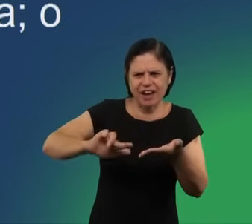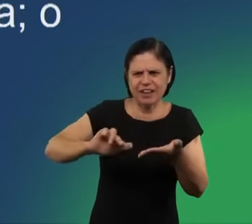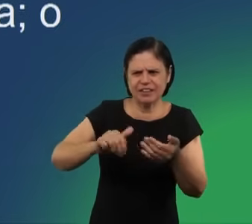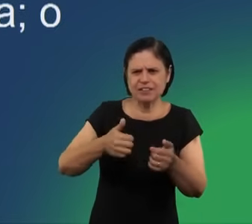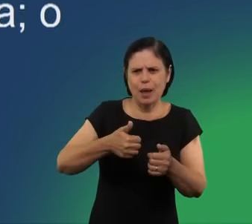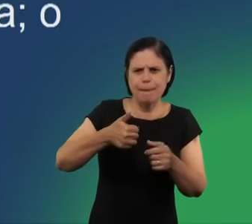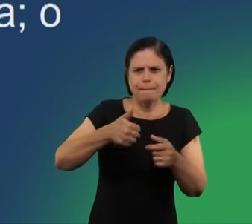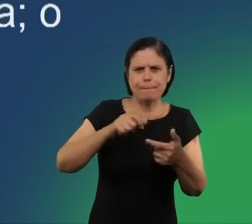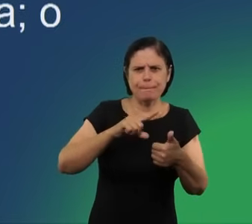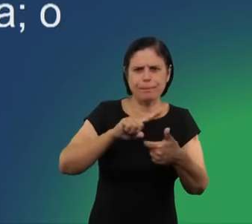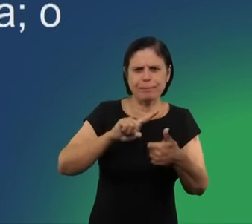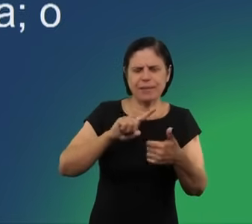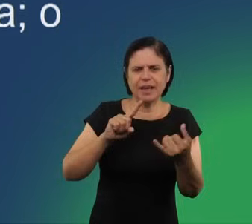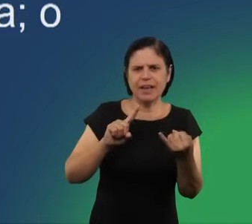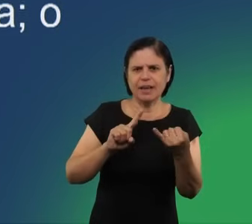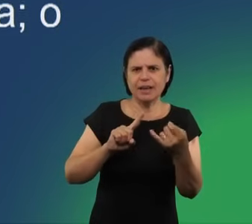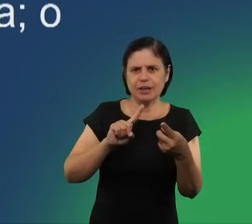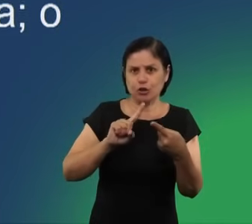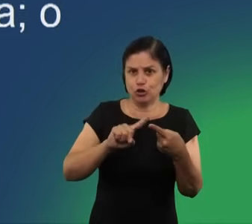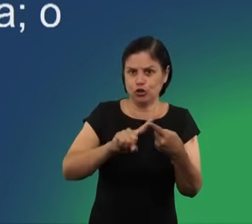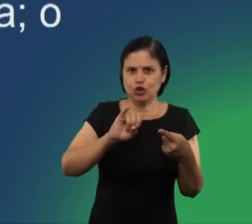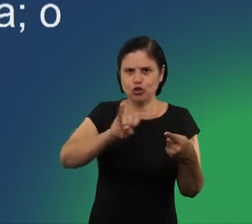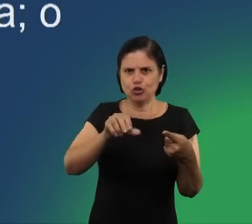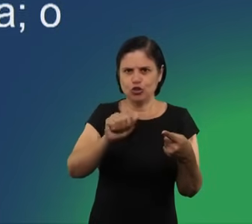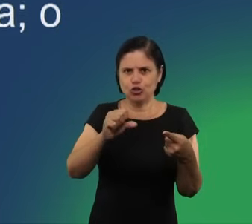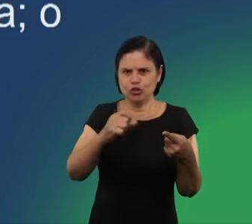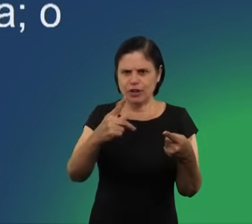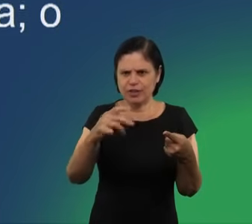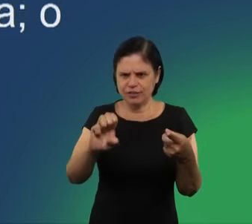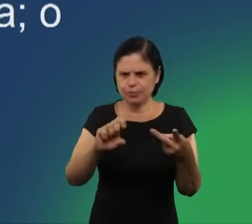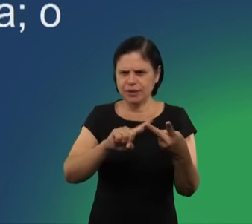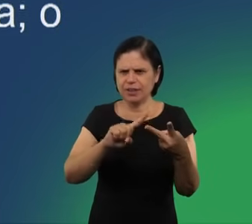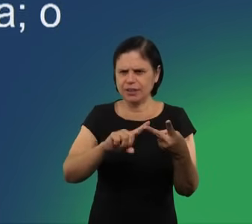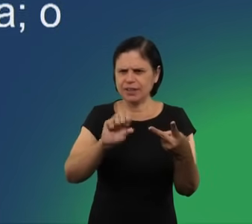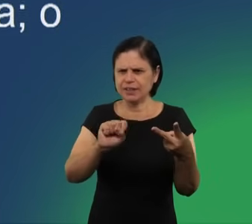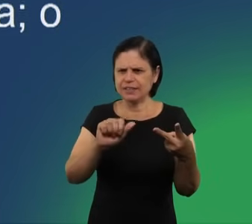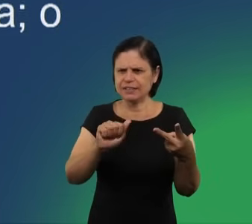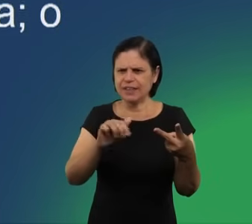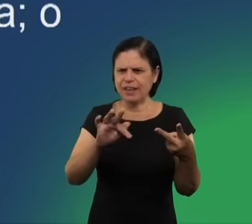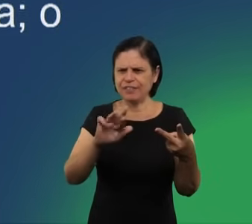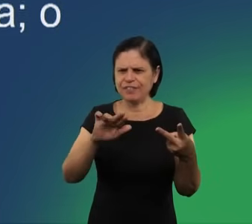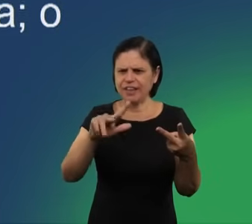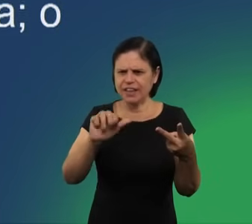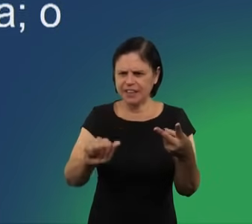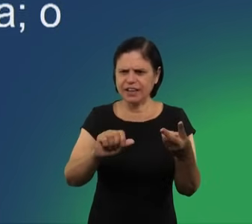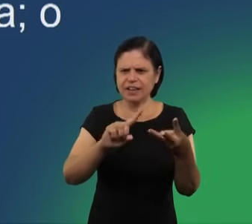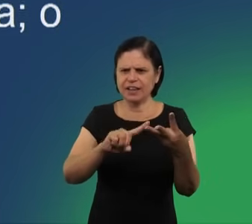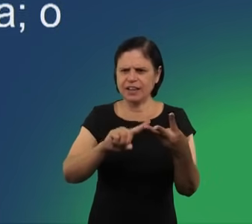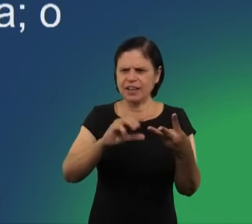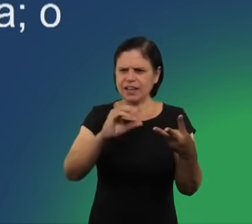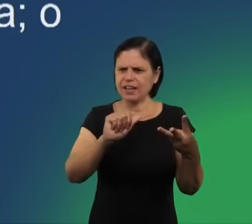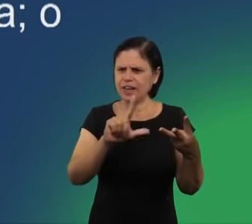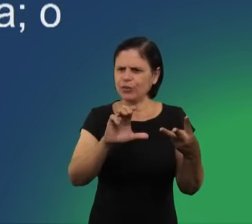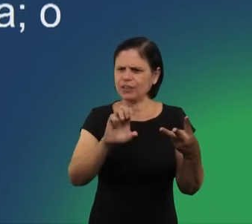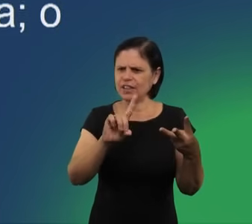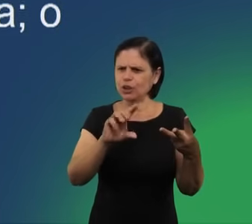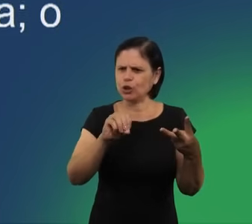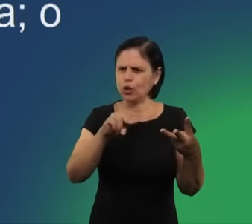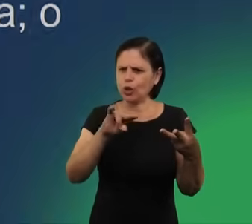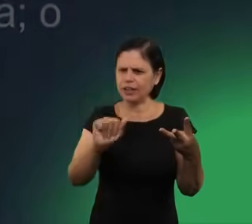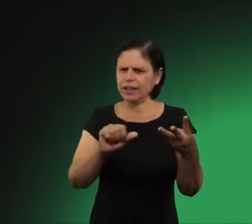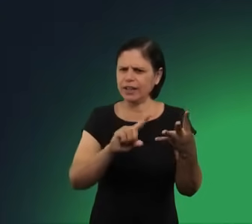era jaspe, o segundo, safira, o terceiro, calcedônia, o